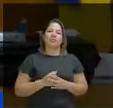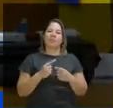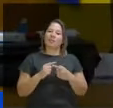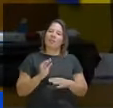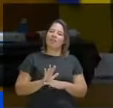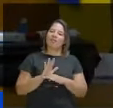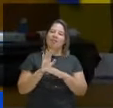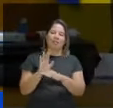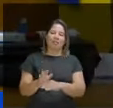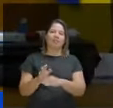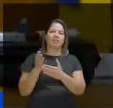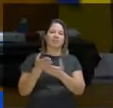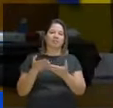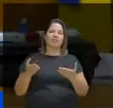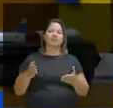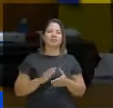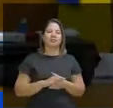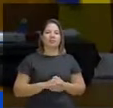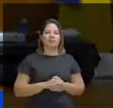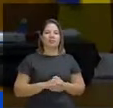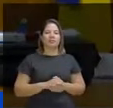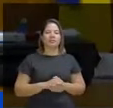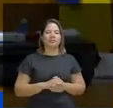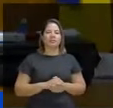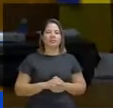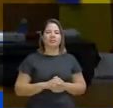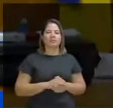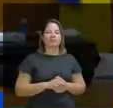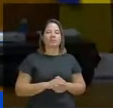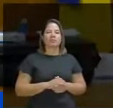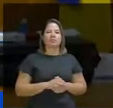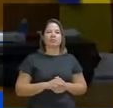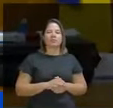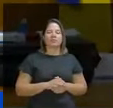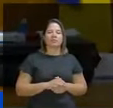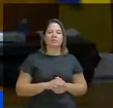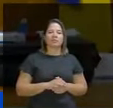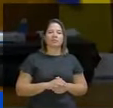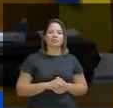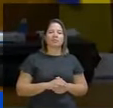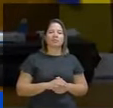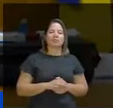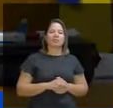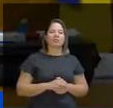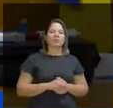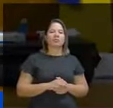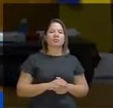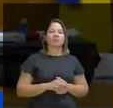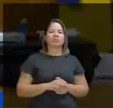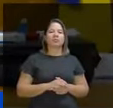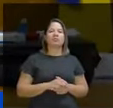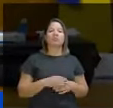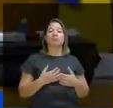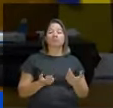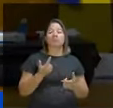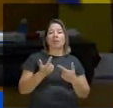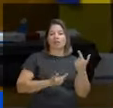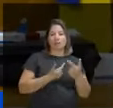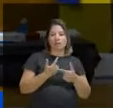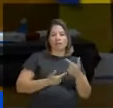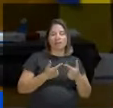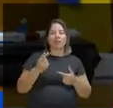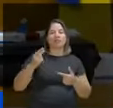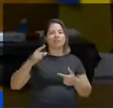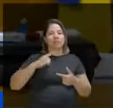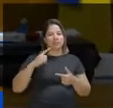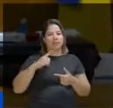cidadão, porque hoje em dia o tripé de uma administração, de qualquer gestão pública, é exatamente a Corregedoria do Poder Judiciário.